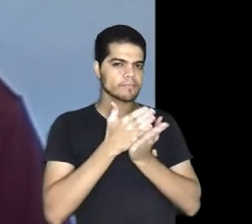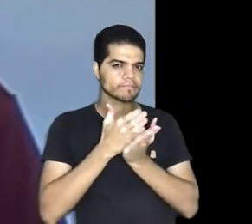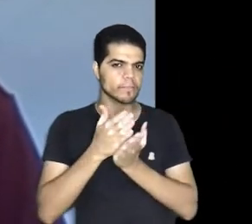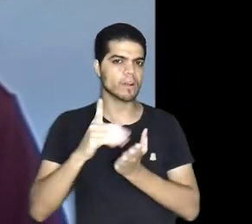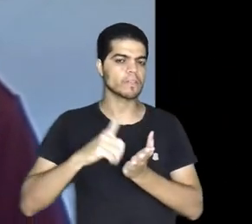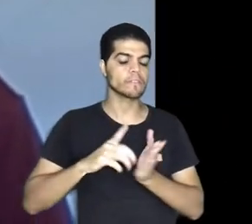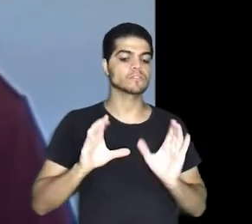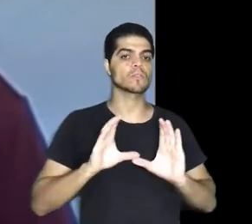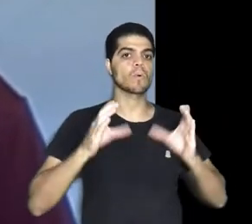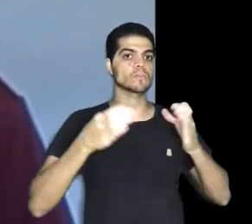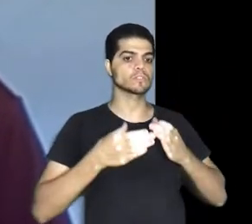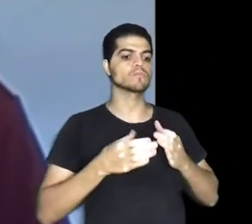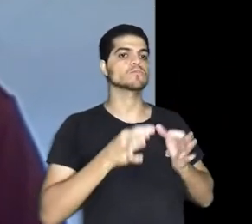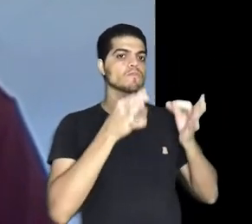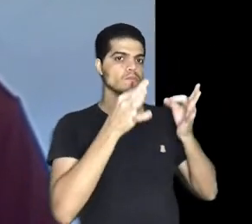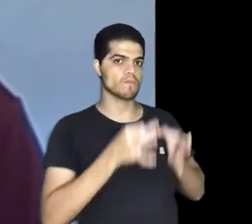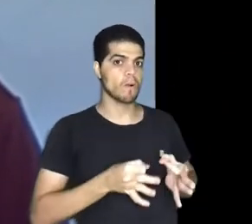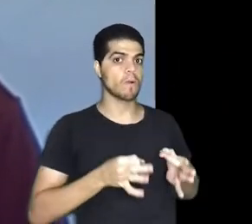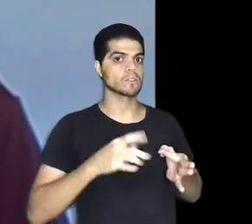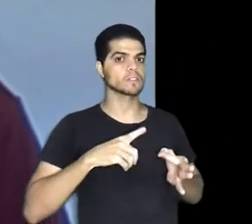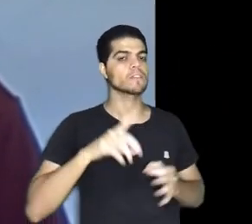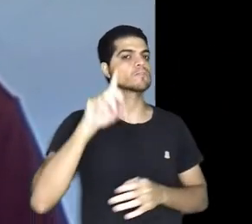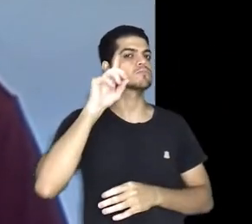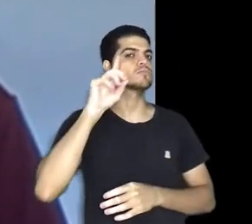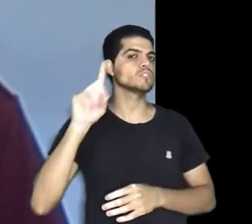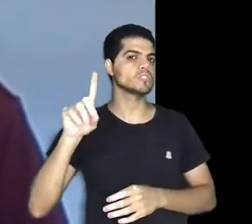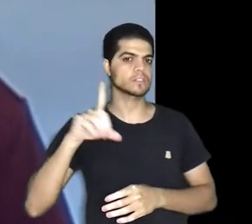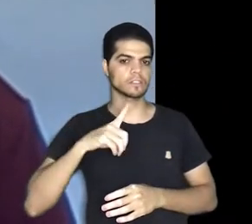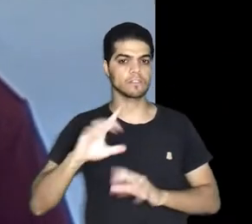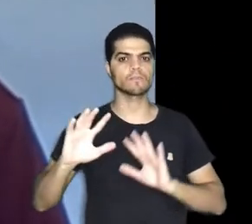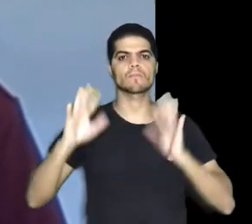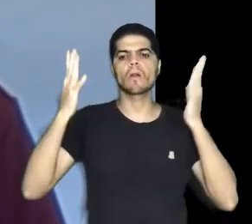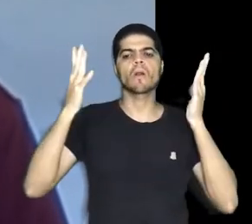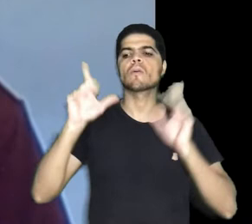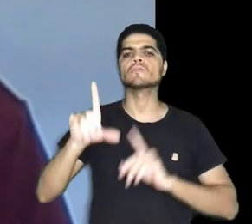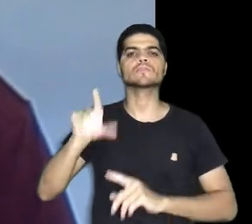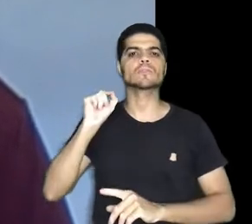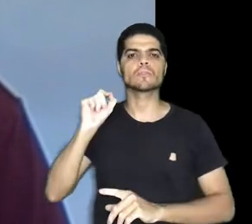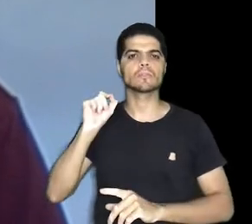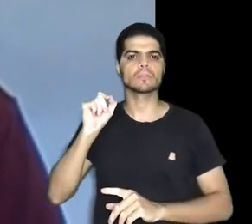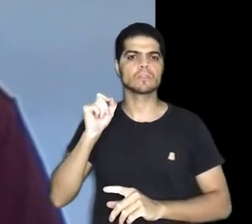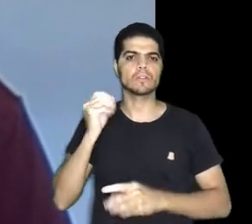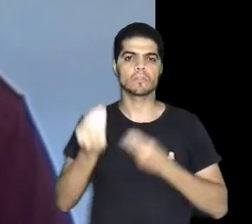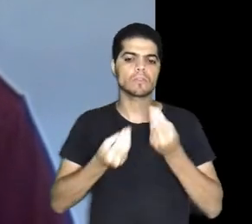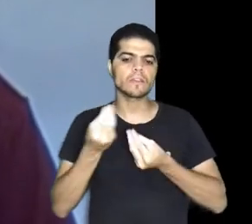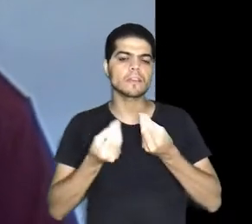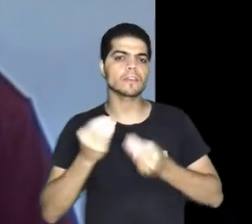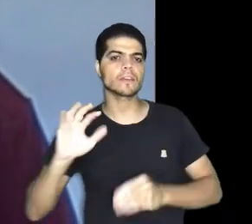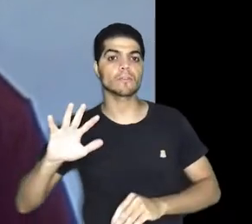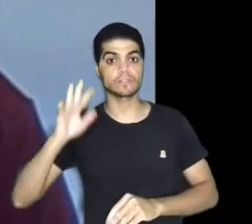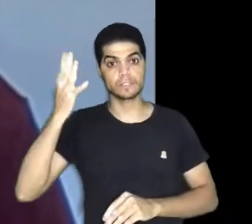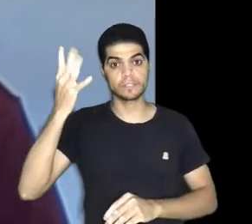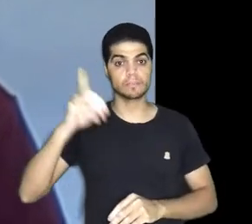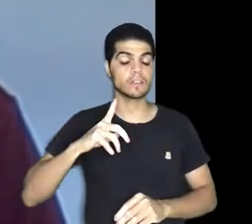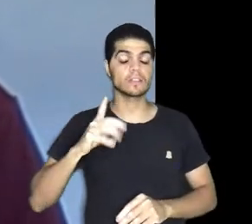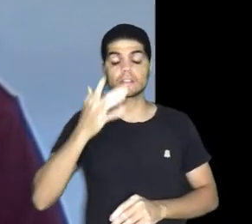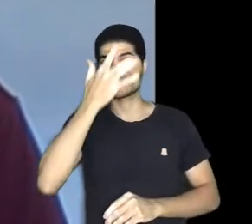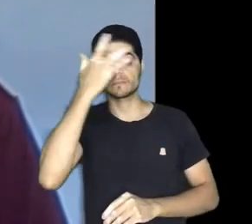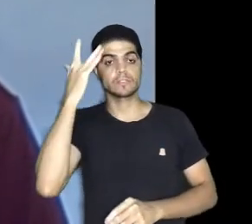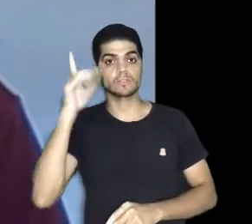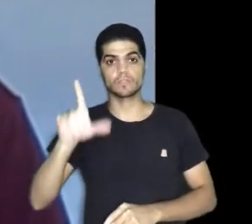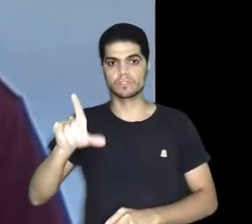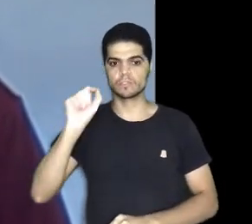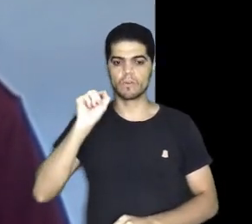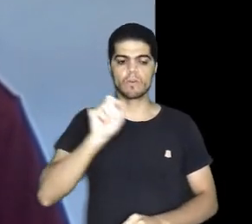comissão definiu a narrativa e o calendário das comemorações, ou seja, que datas, que acontecimentos, que